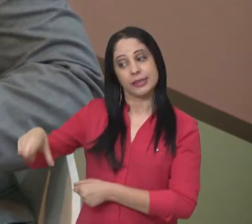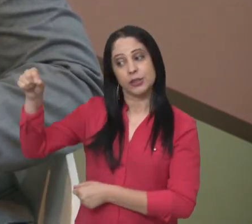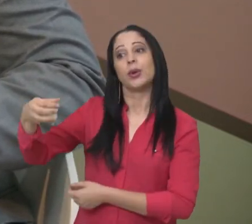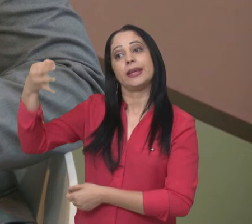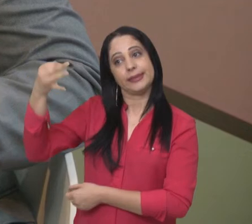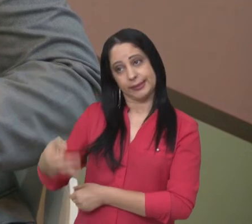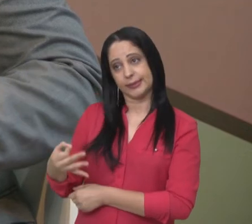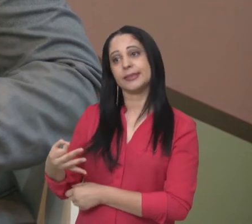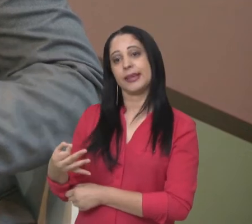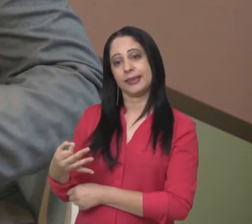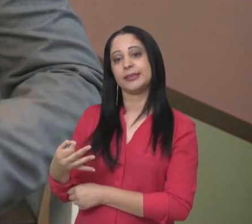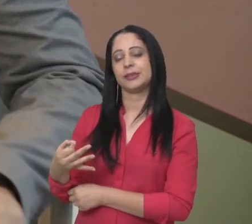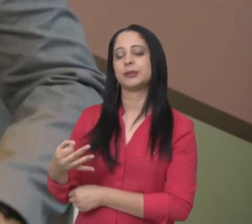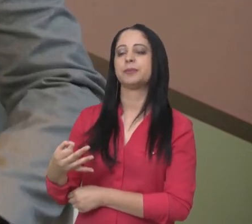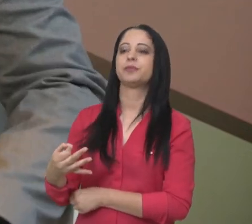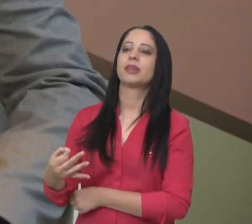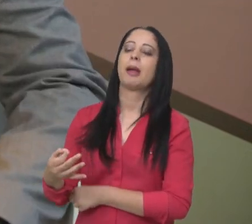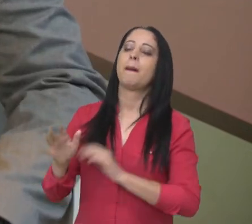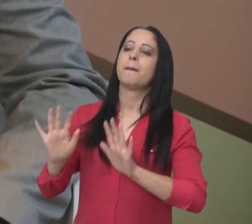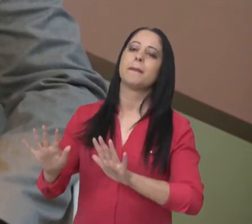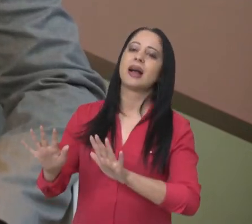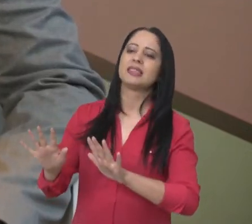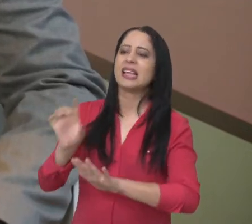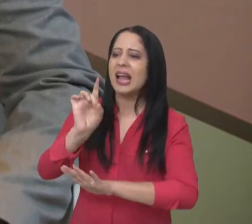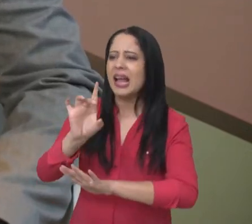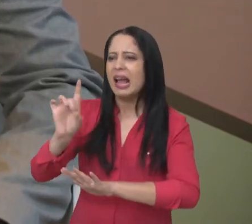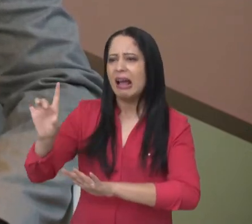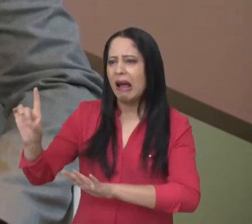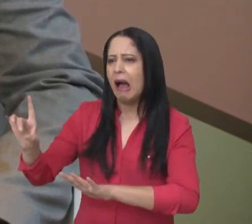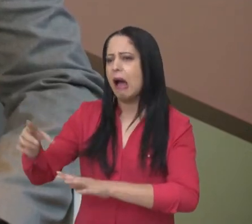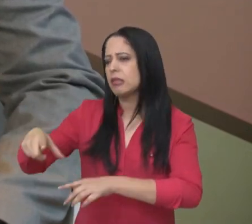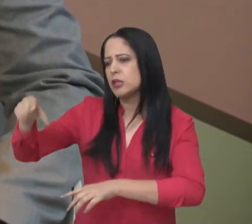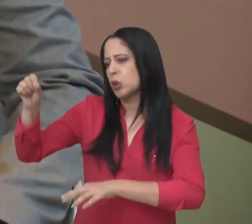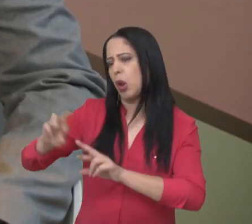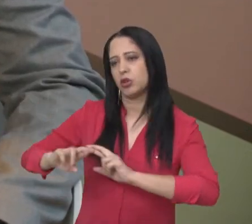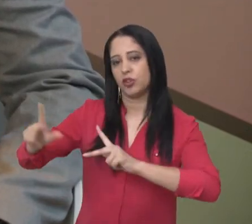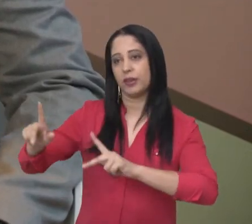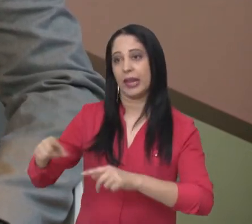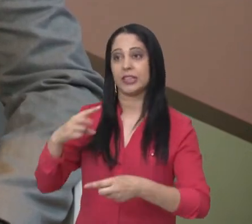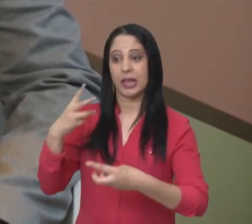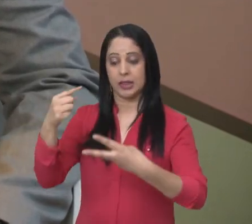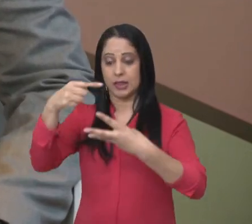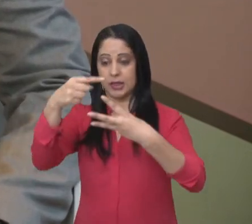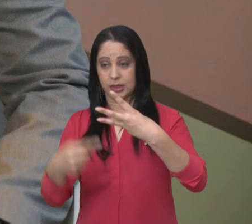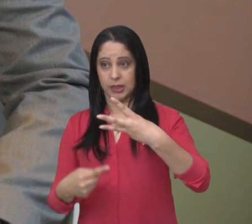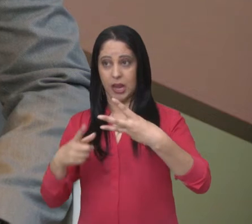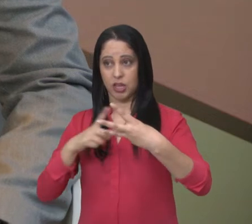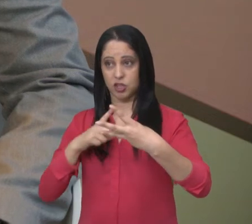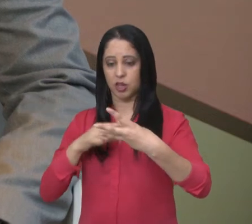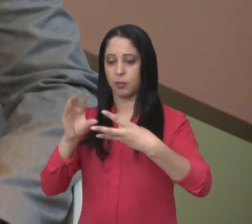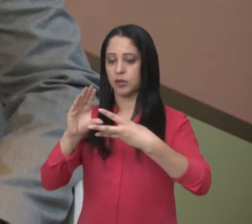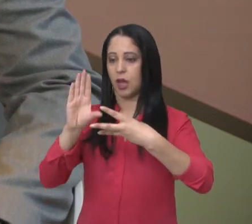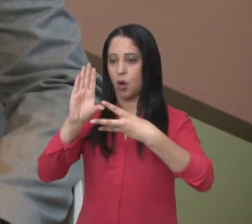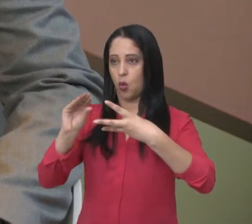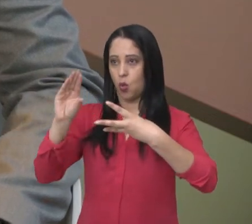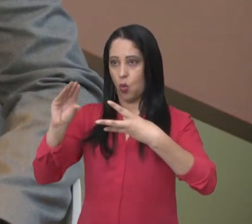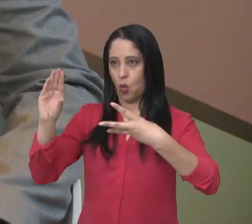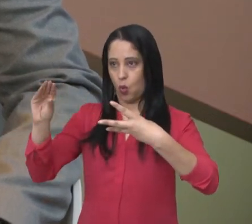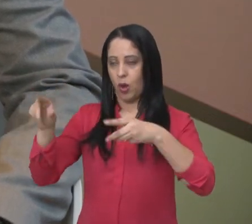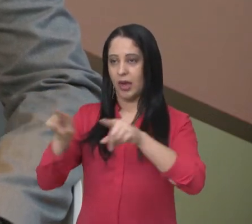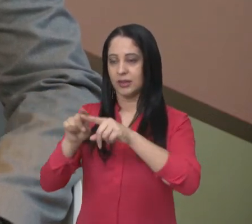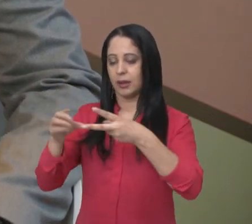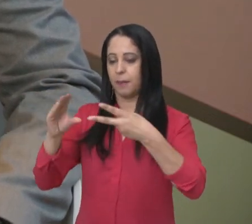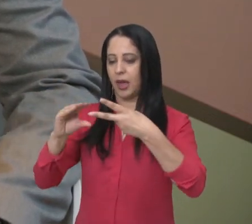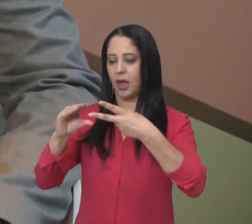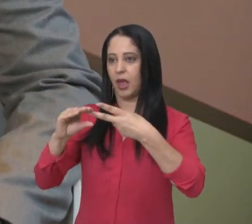gente tem que escolher muito bem e assim, é muito individual essa questão do colchão. Nós temos basicamente 3 tipos de colchão, de espuma, de mola